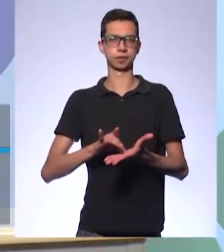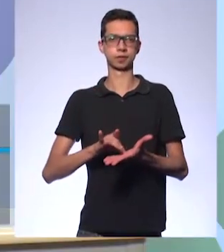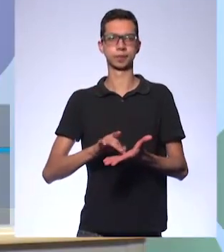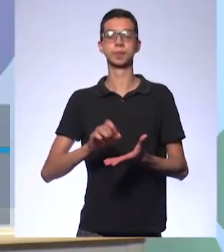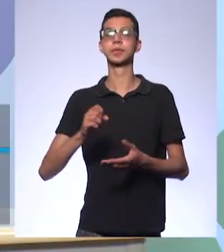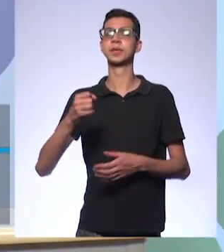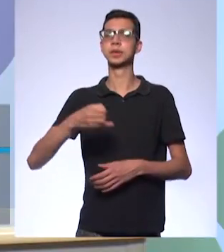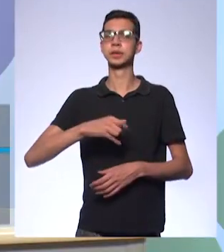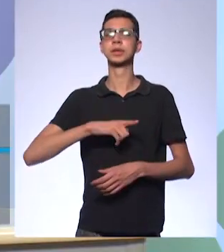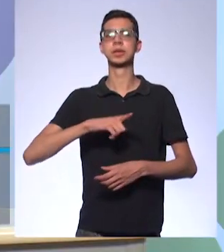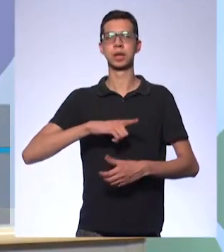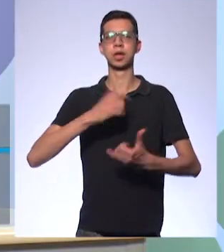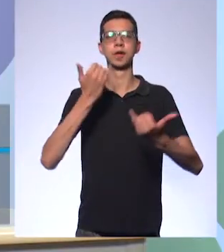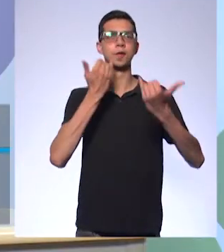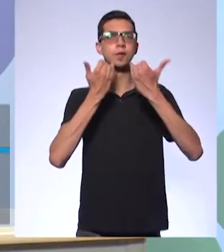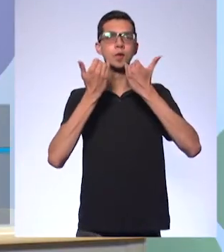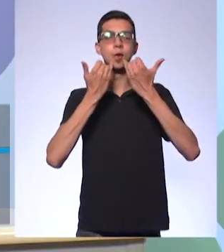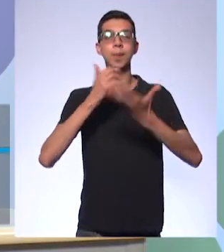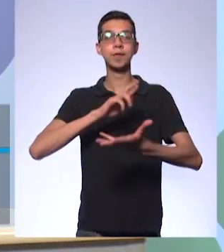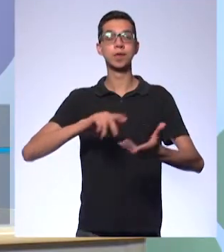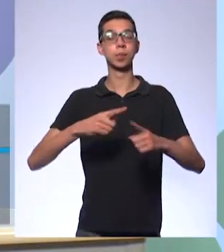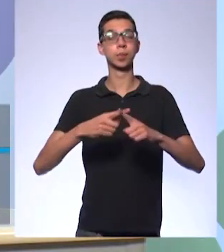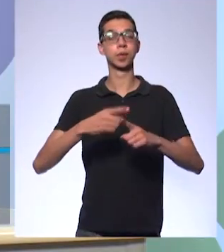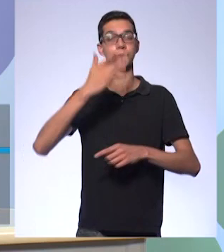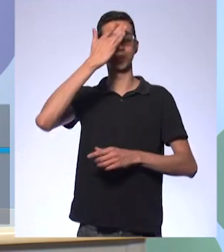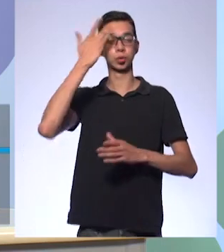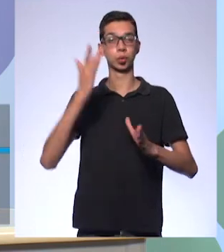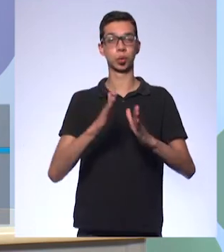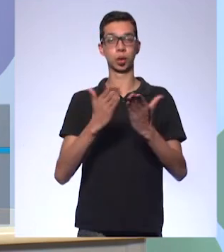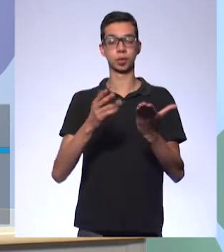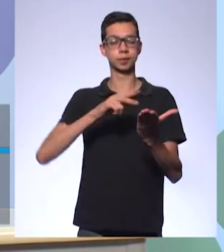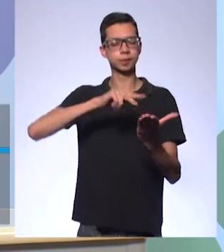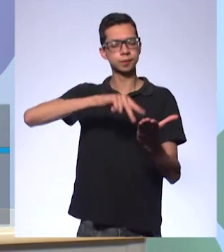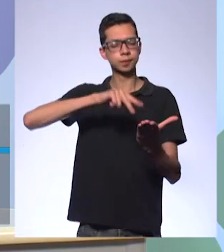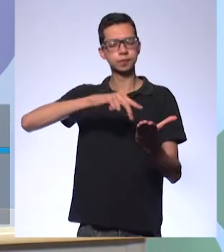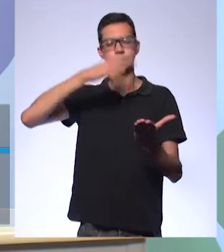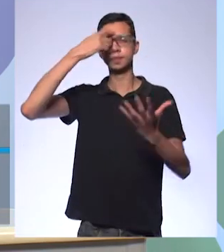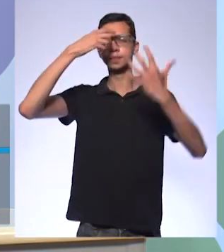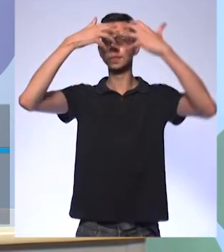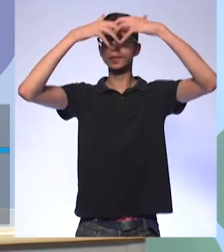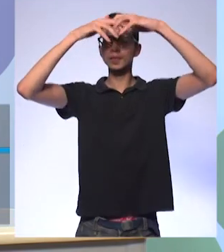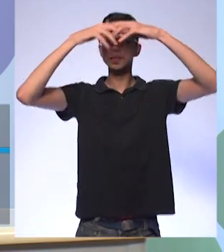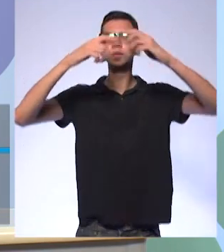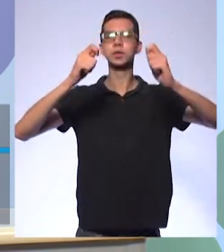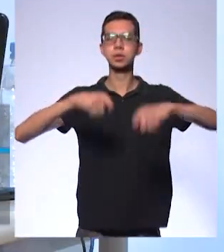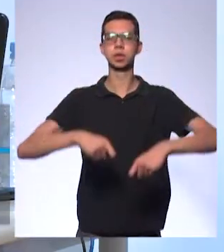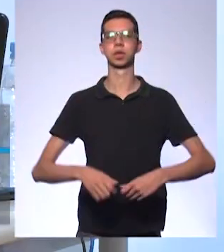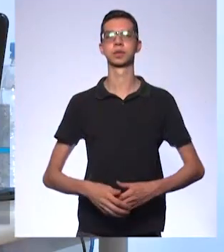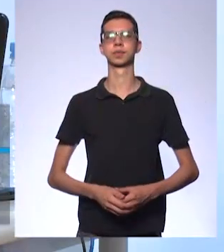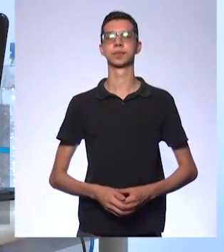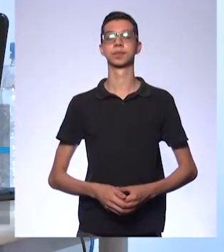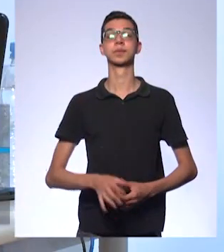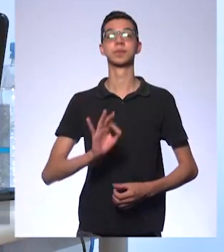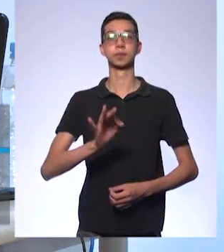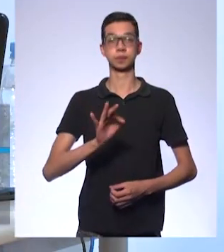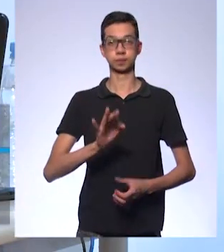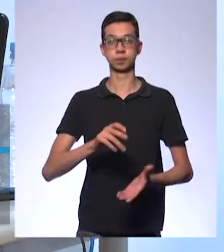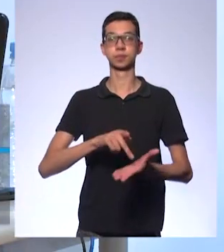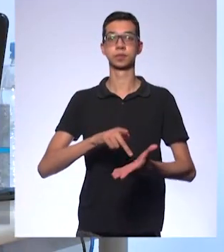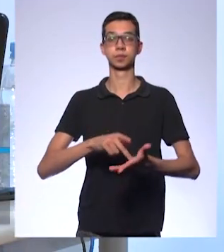mais informações para levar o leitor a chegar a algum ponto de reflexão. Uhum. Quando eles falam sobre